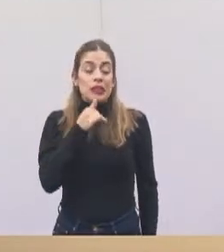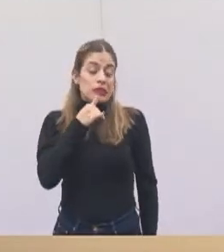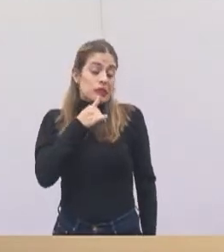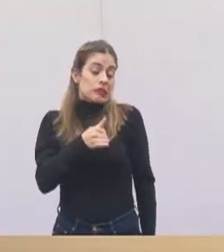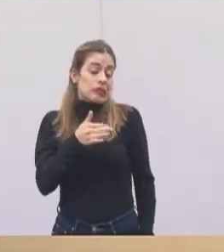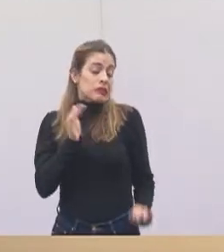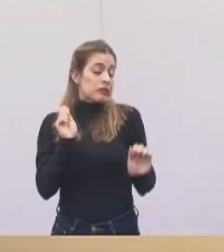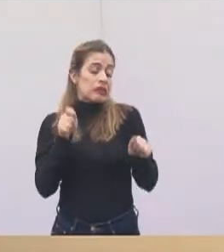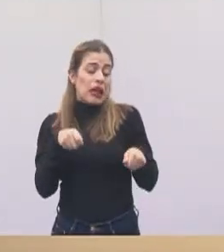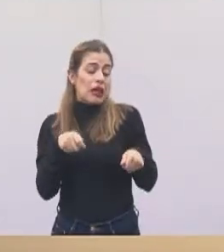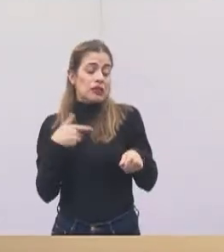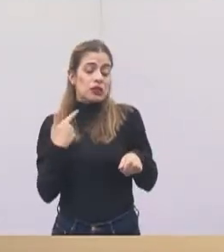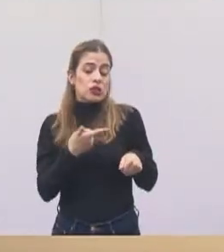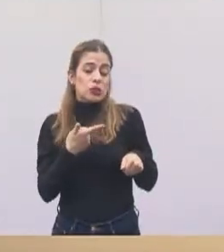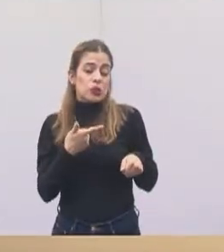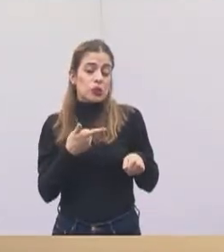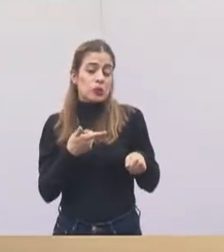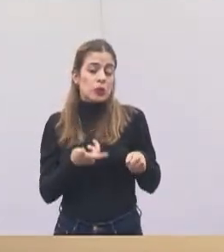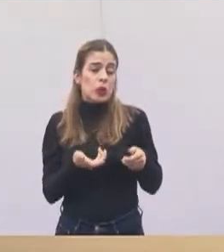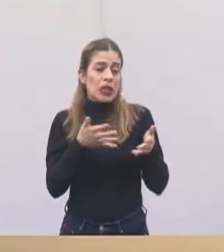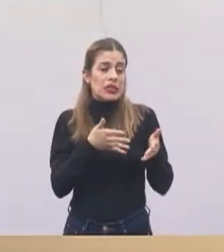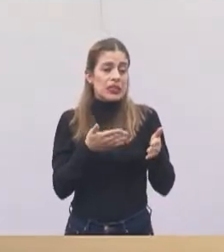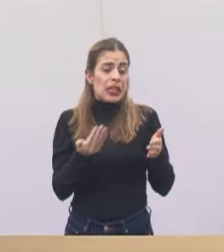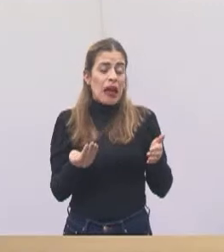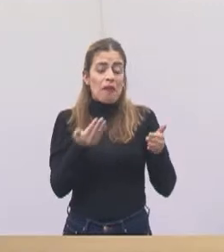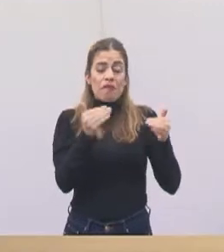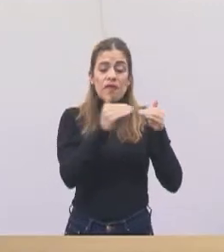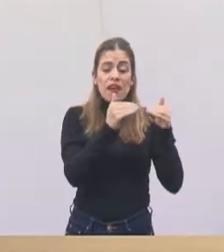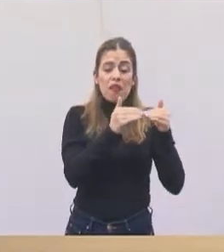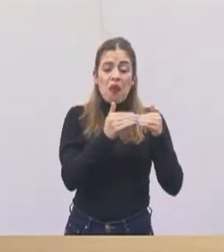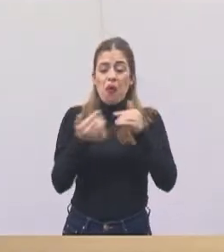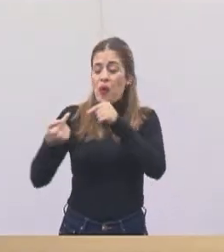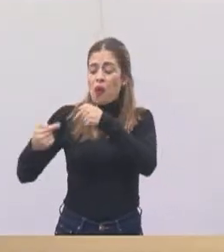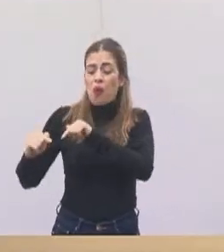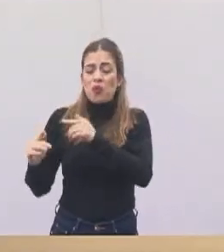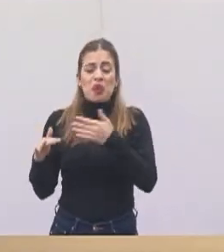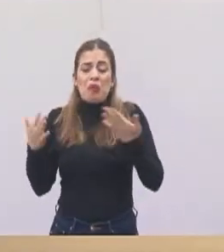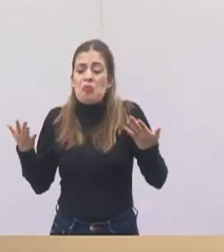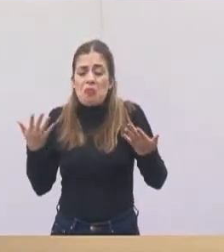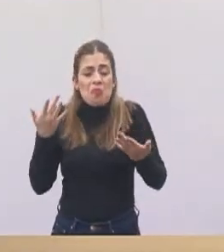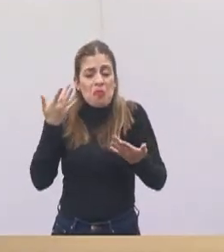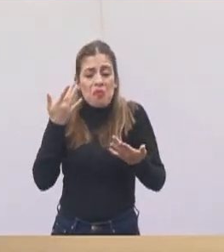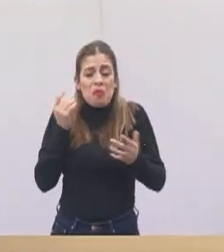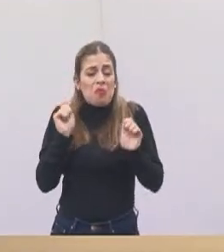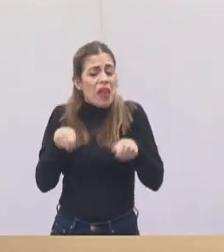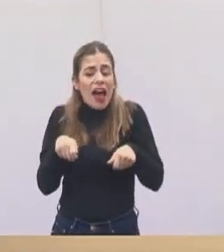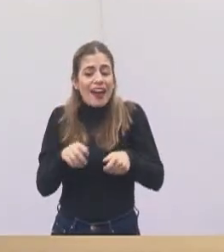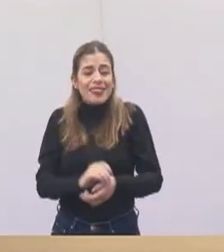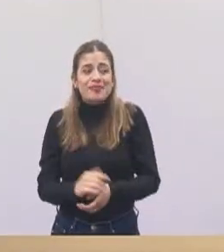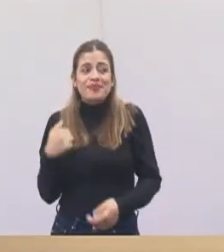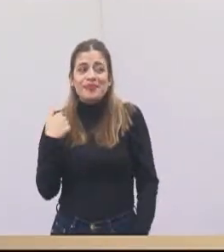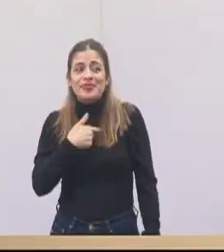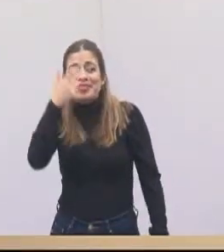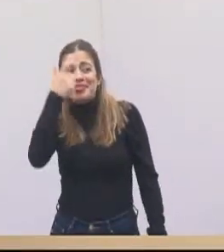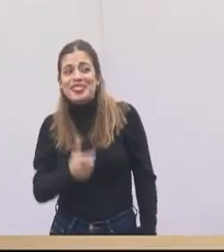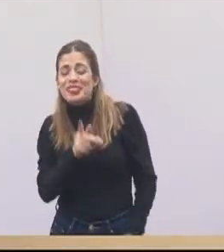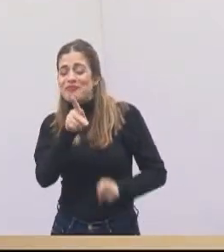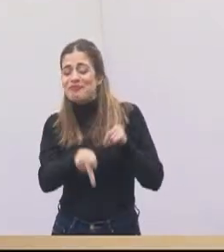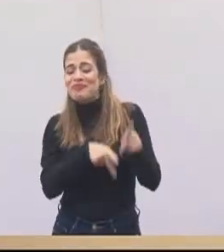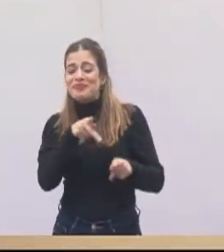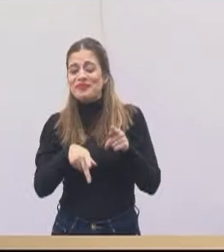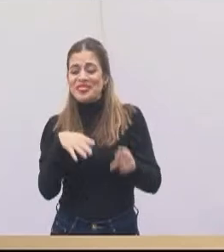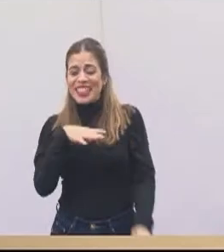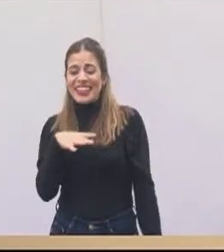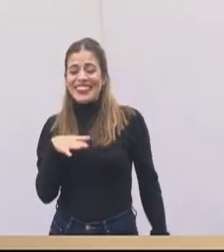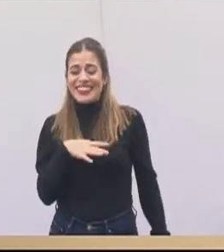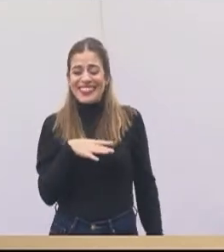dizer se é situação, se é oposição, o que é. Eu volto a afirmar que eu sou o povo, eu sou a população dessa cidade. E quando